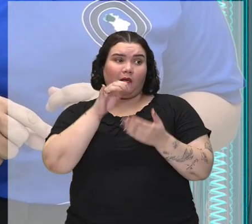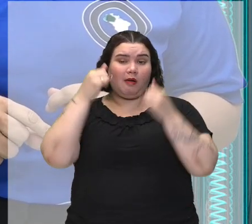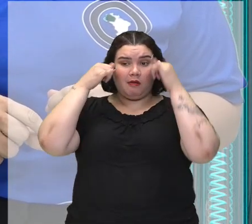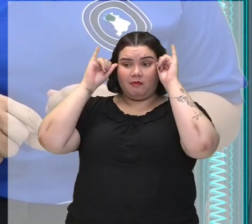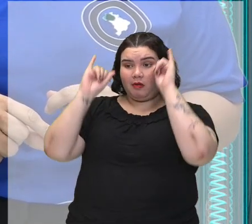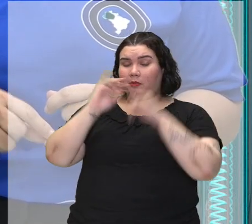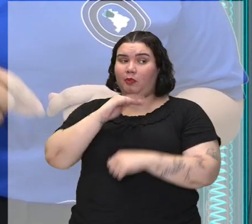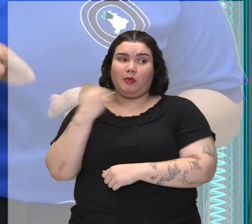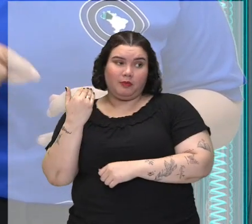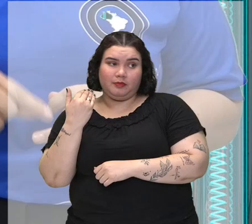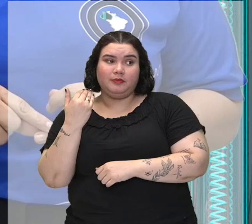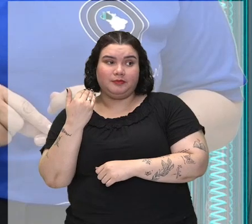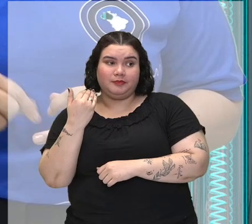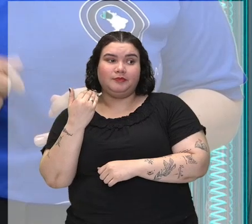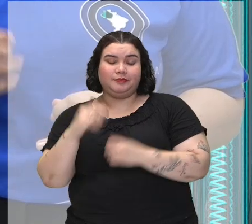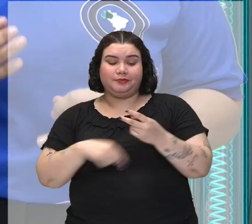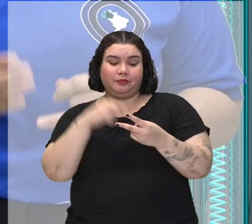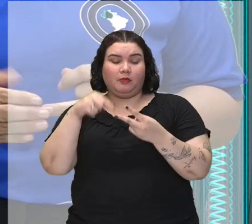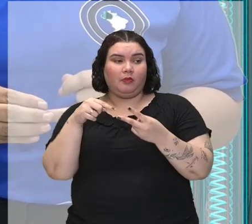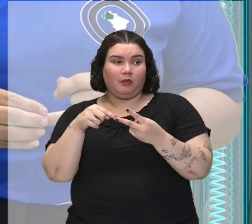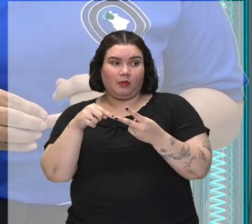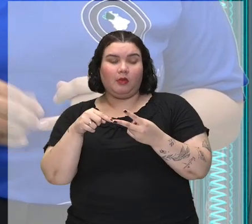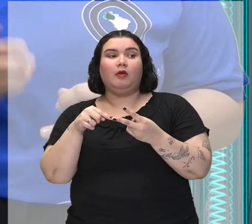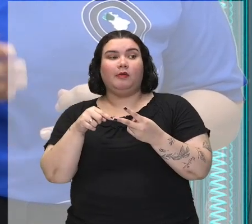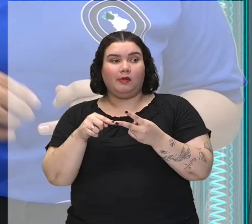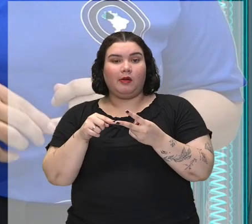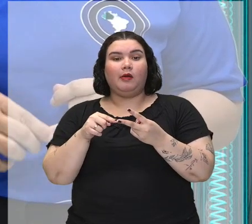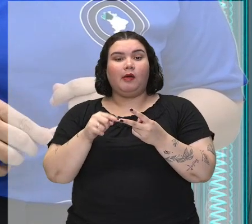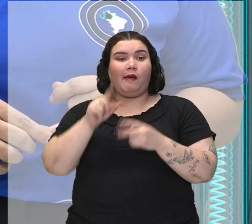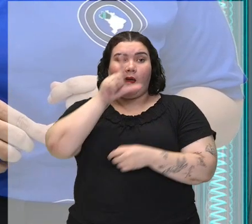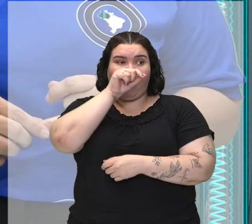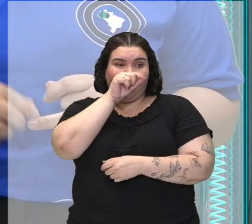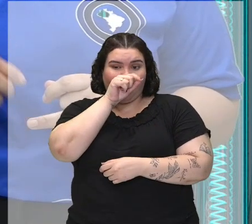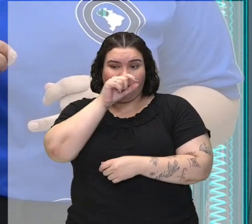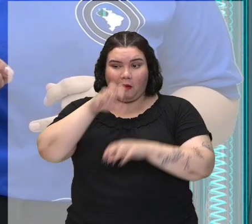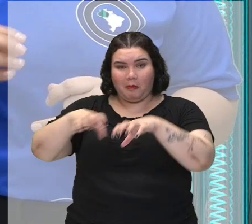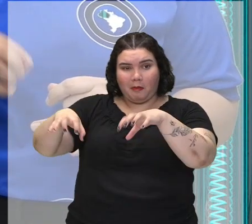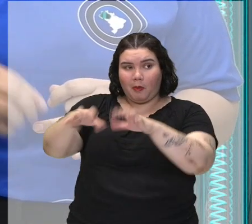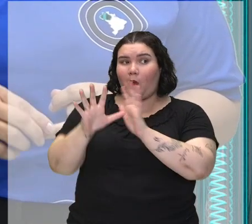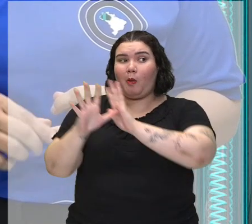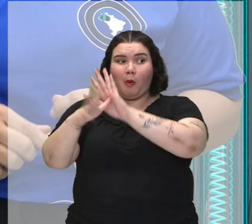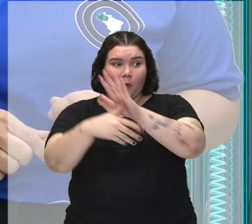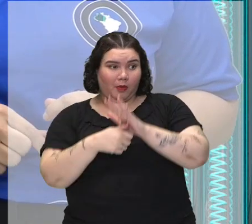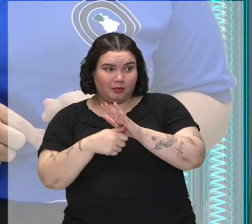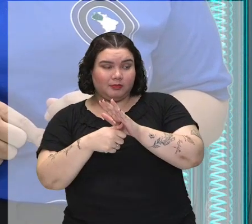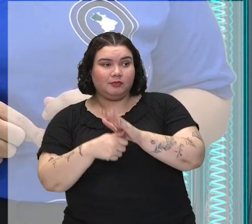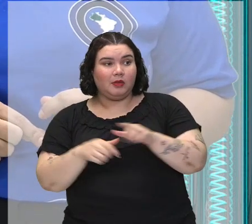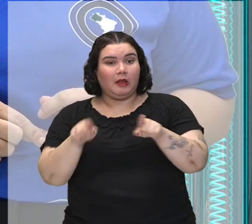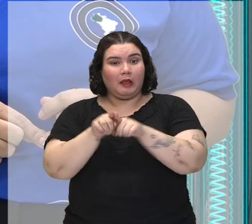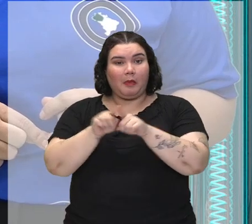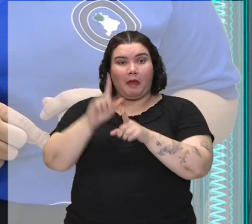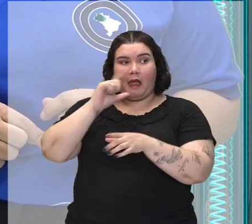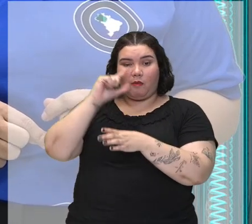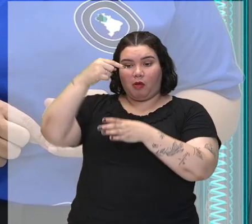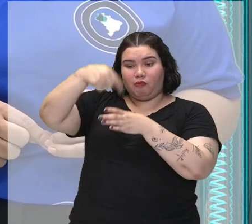morreu, roubaram nossas galinhas e o poço secou.